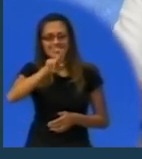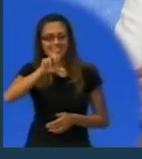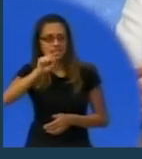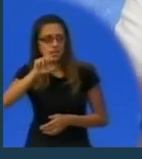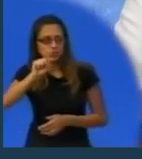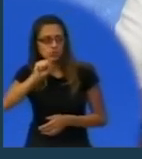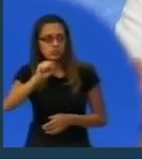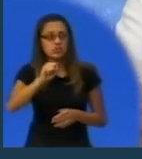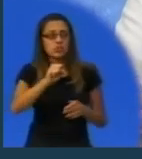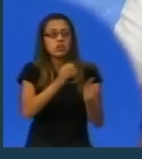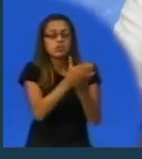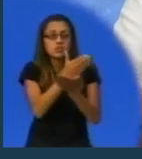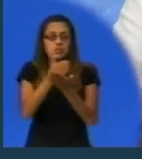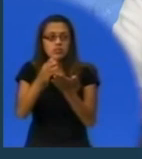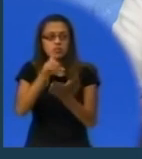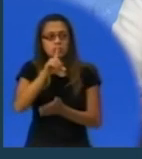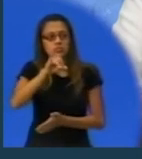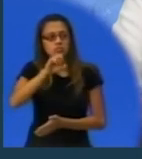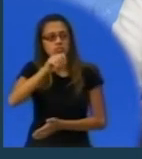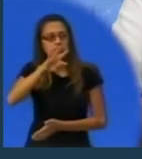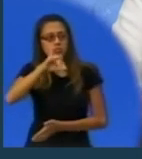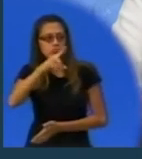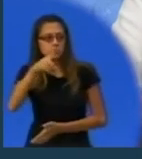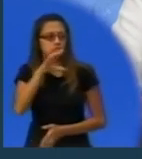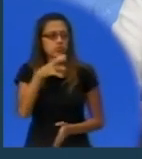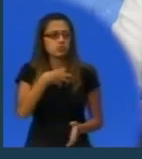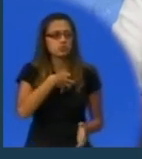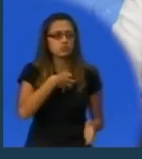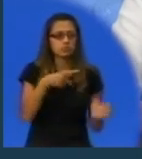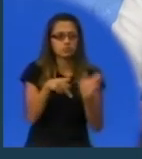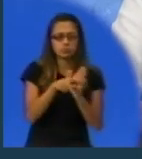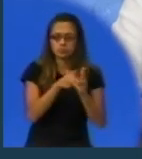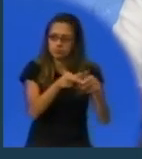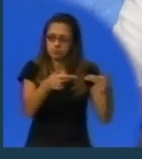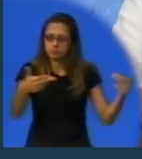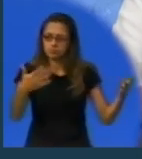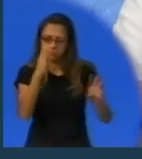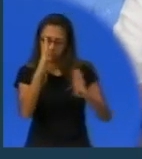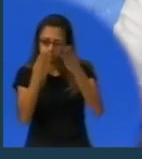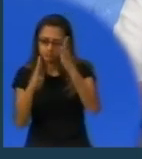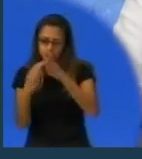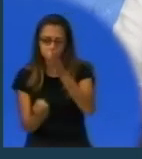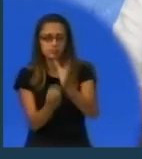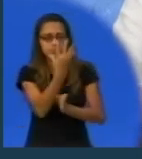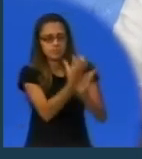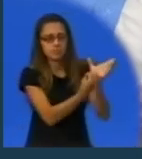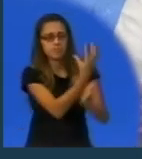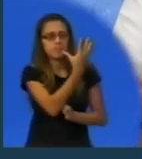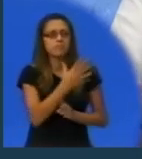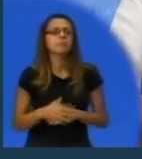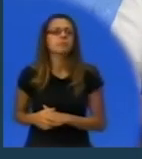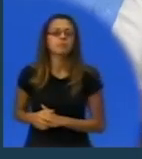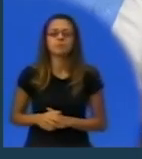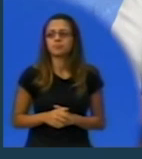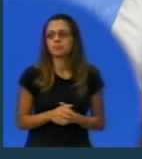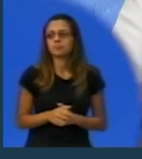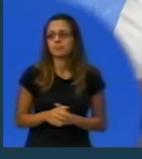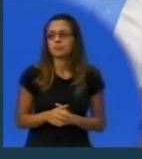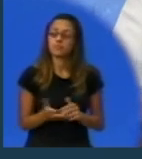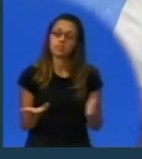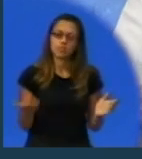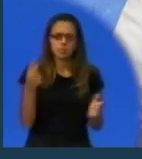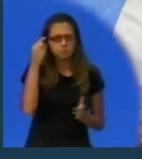normal é uma distribuição característica de alguns fenômenos biológicos, de algumas variáveis biológicas. Não significa